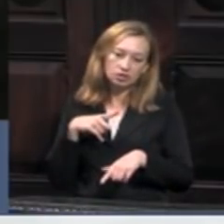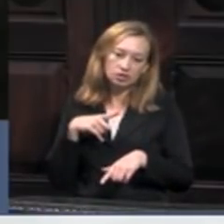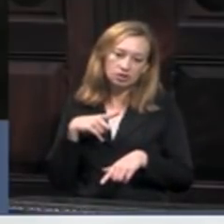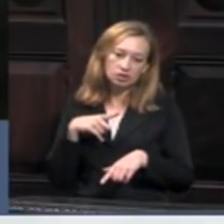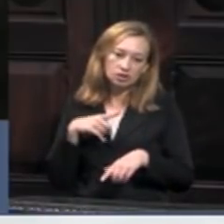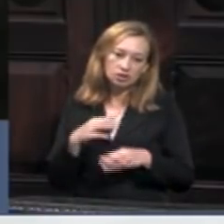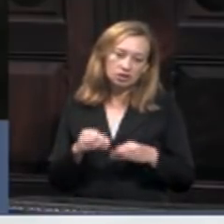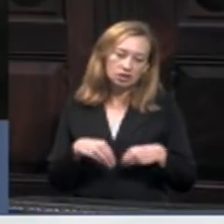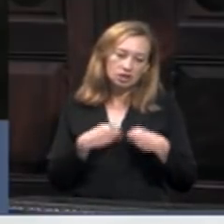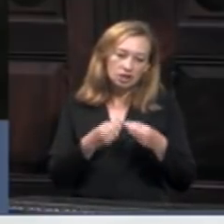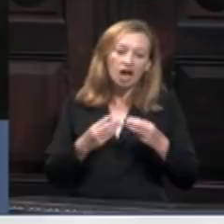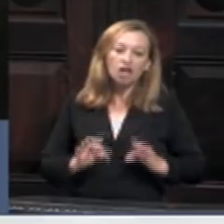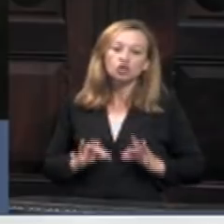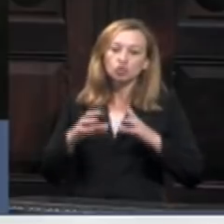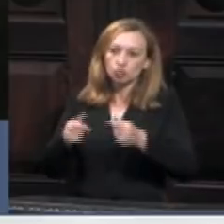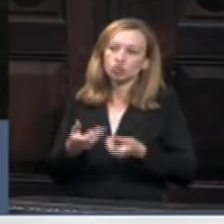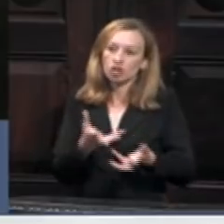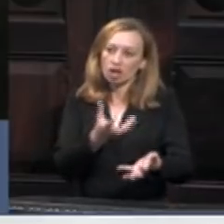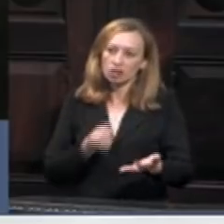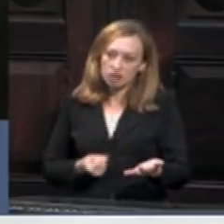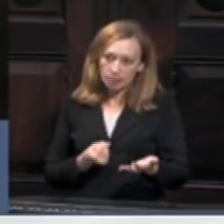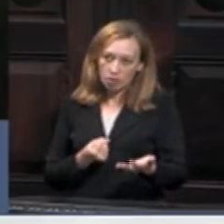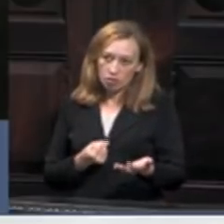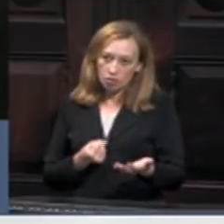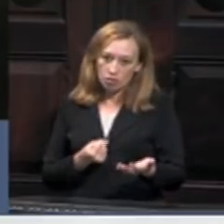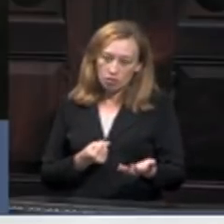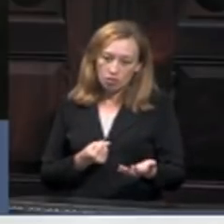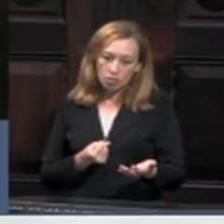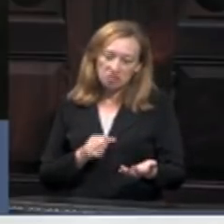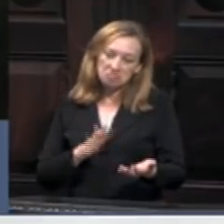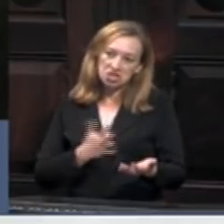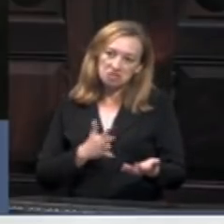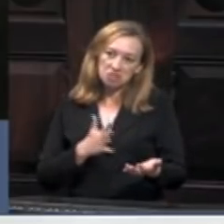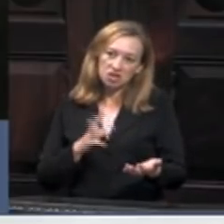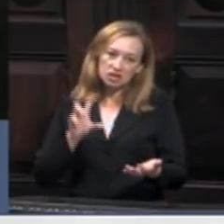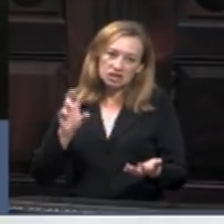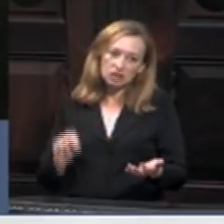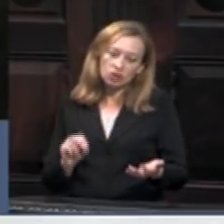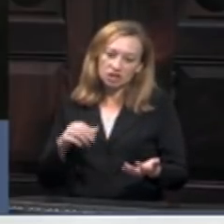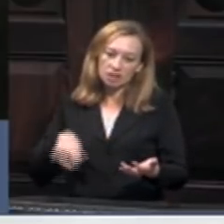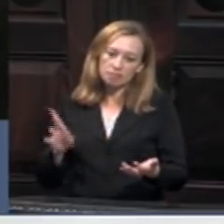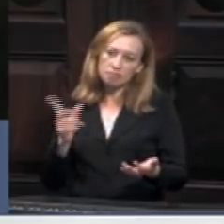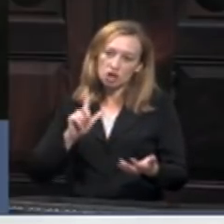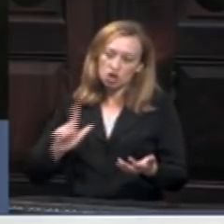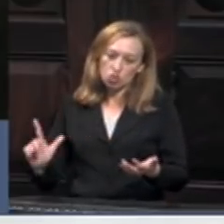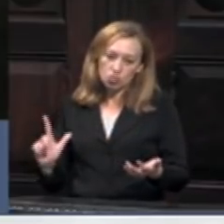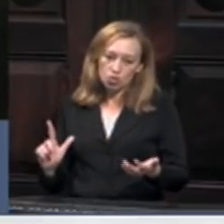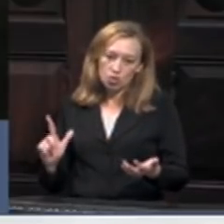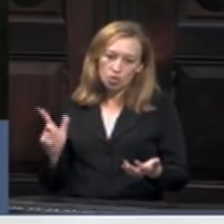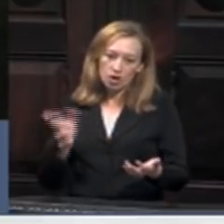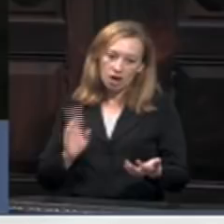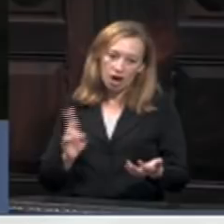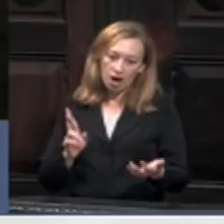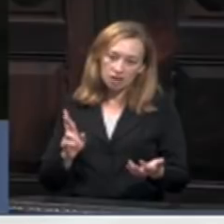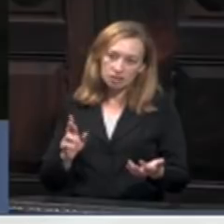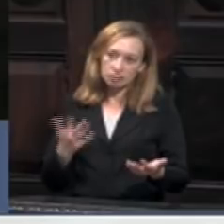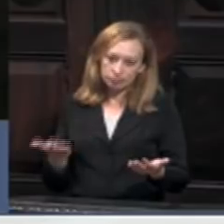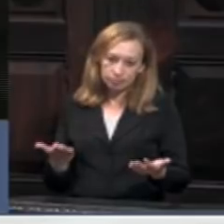tudo aquilo que receberam, que dá uma média de R$50 mil per